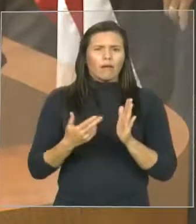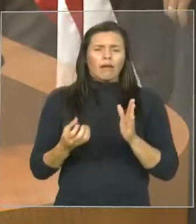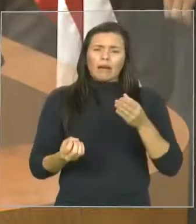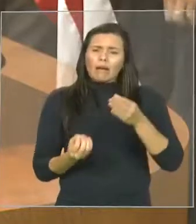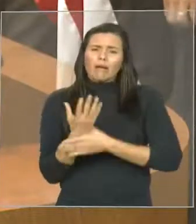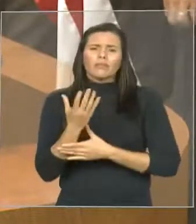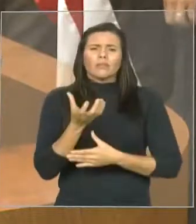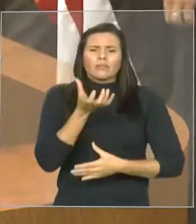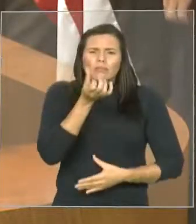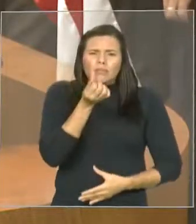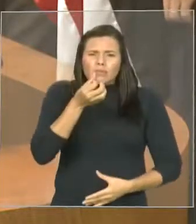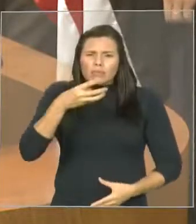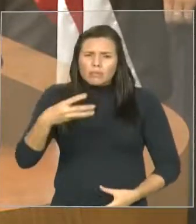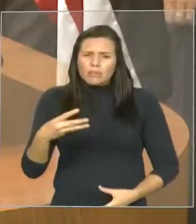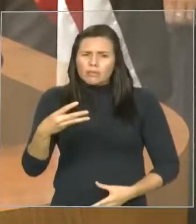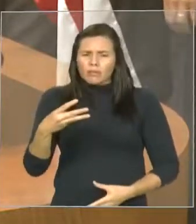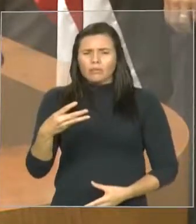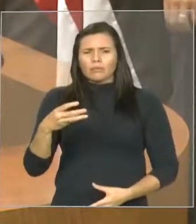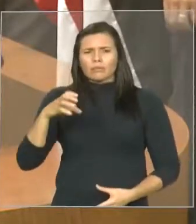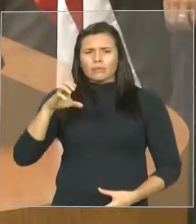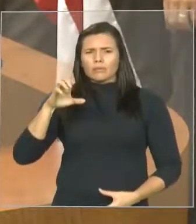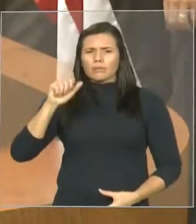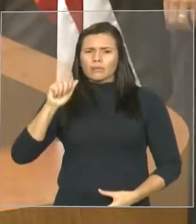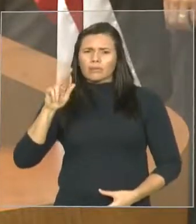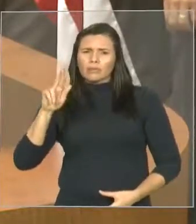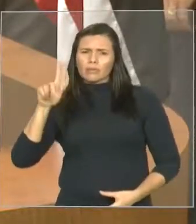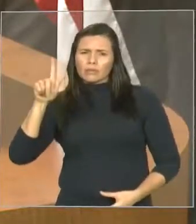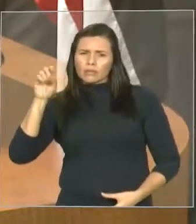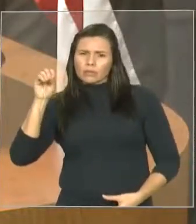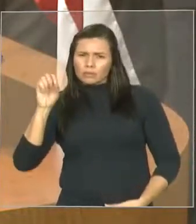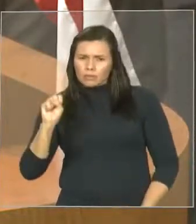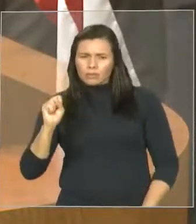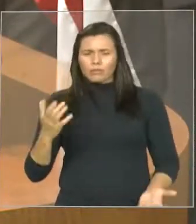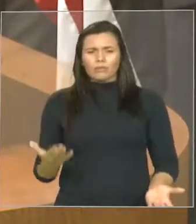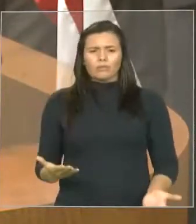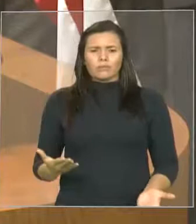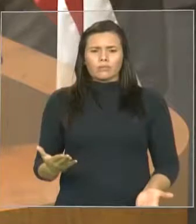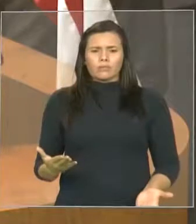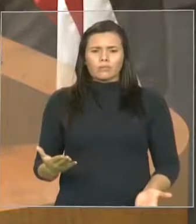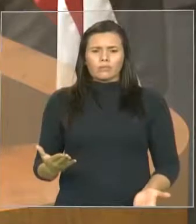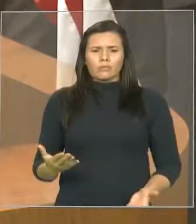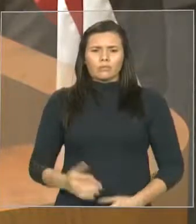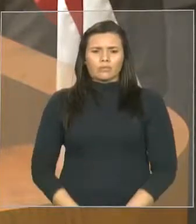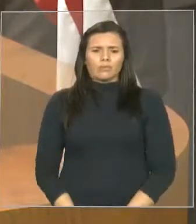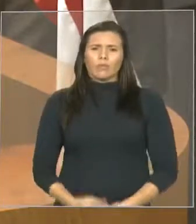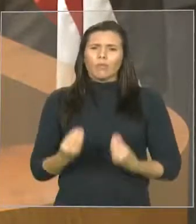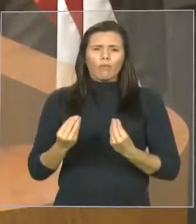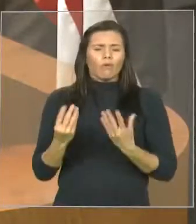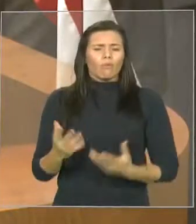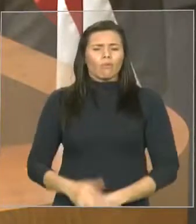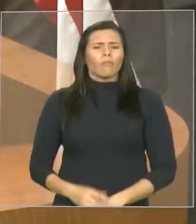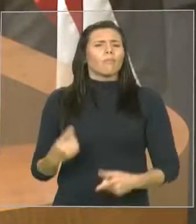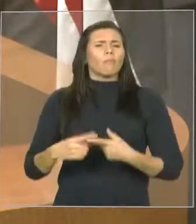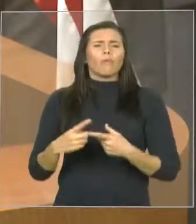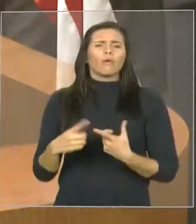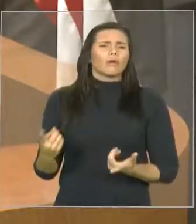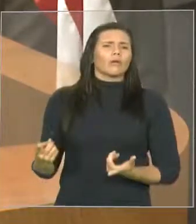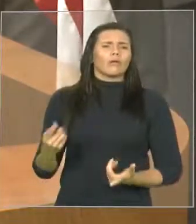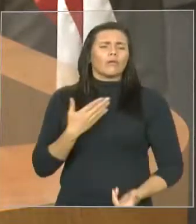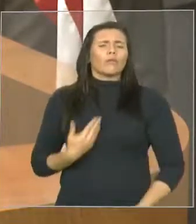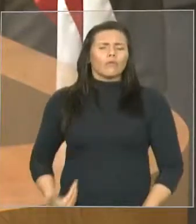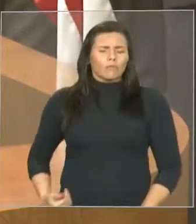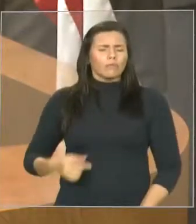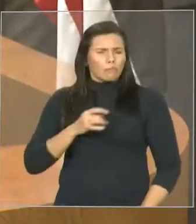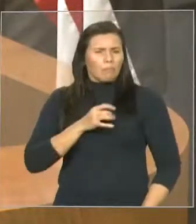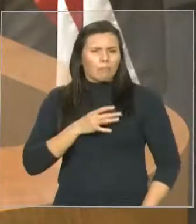aliados políticos do governador do estado? Por que o governador tem tanto receio de concurso público? Se você pegar o